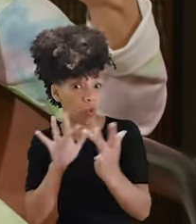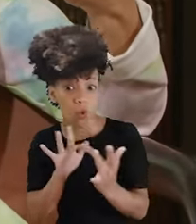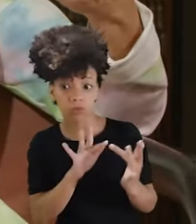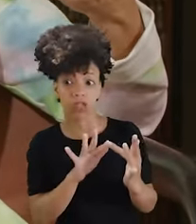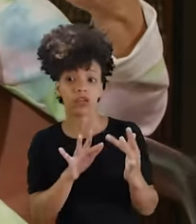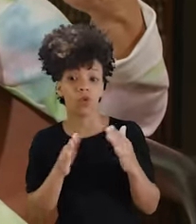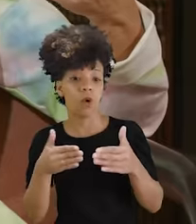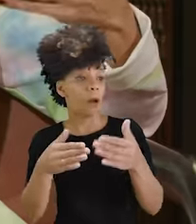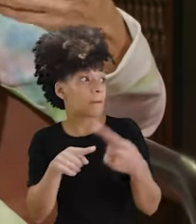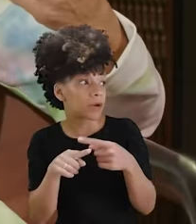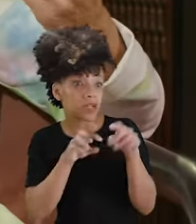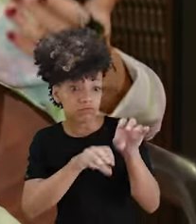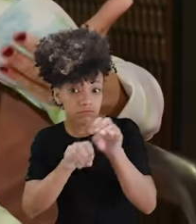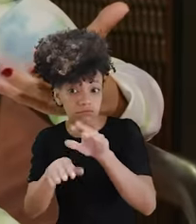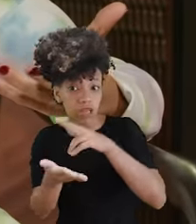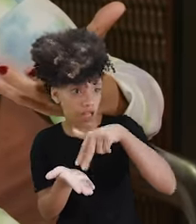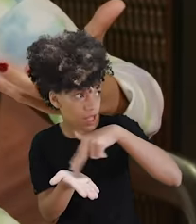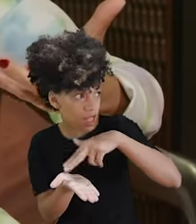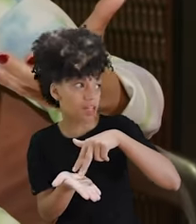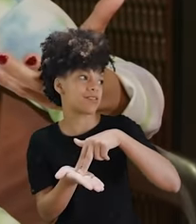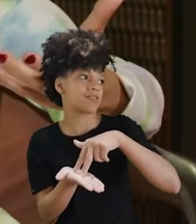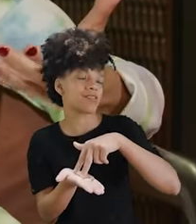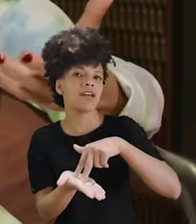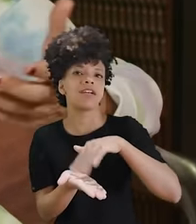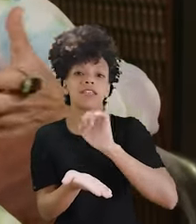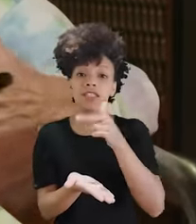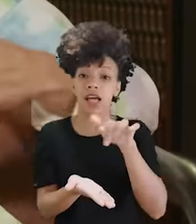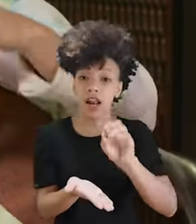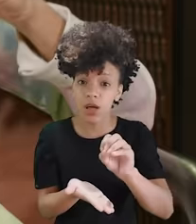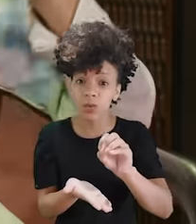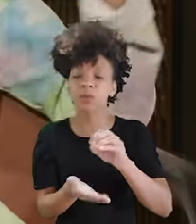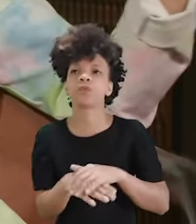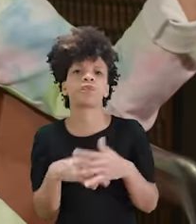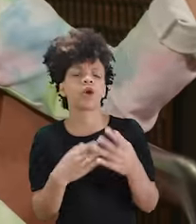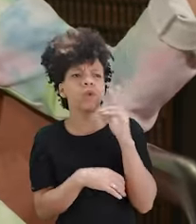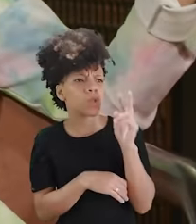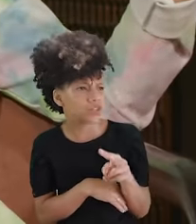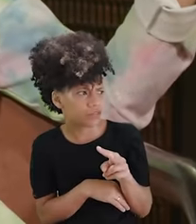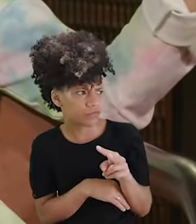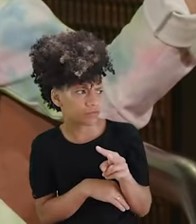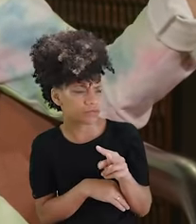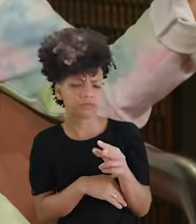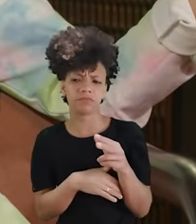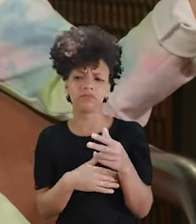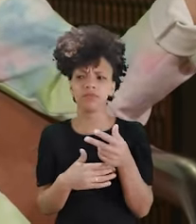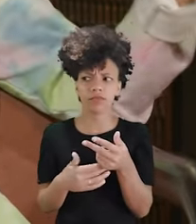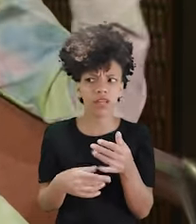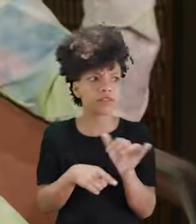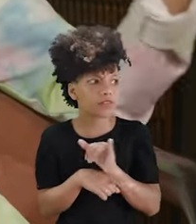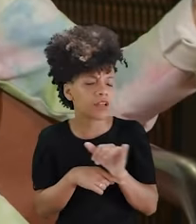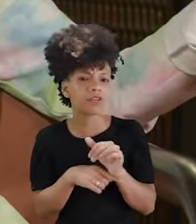eu tinha o contato direto com passageiro porque eu dava aula de dança de salão então e quando eu vi é uma situação que eu